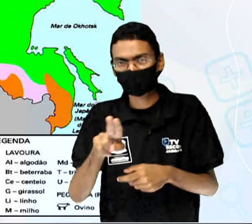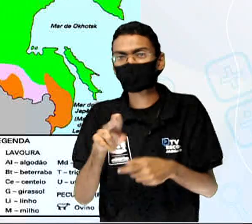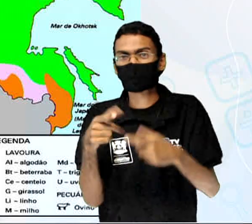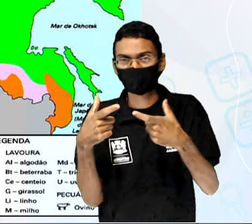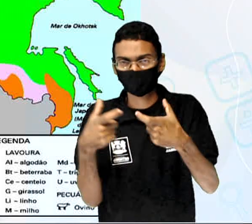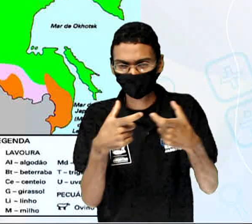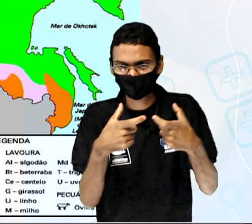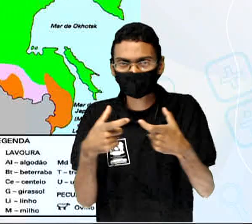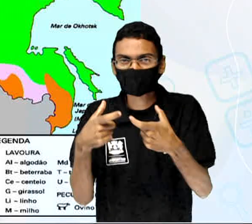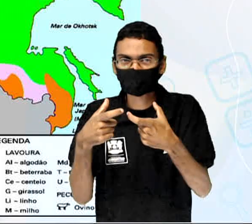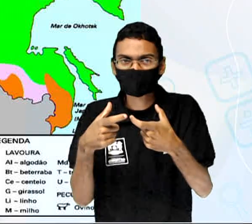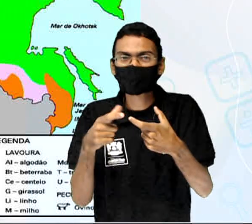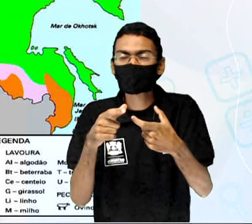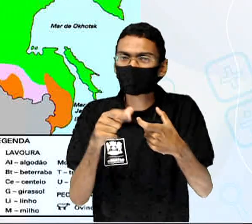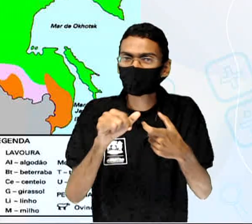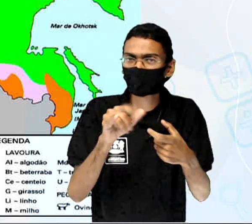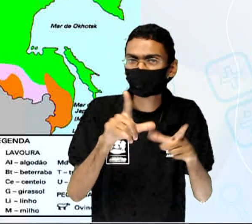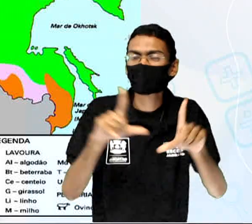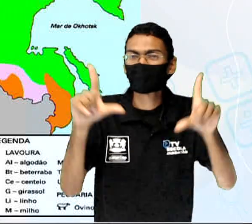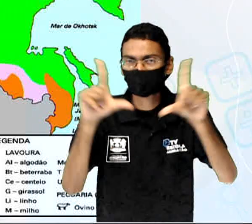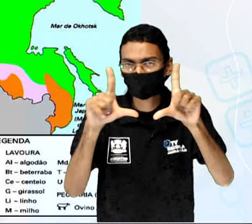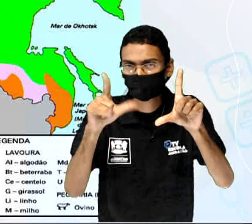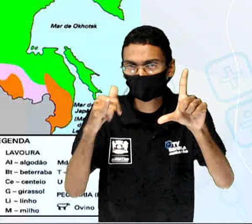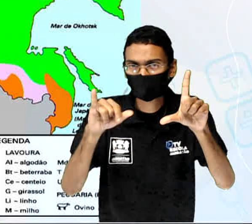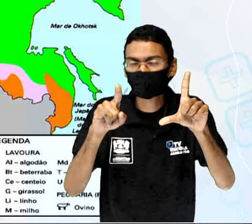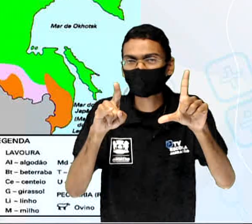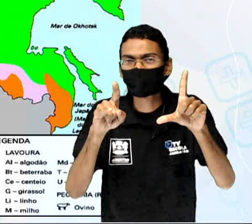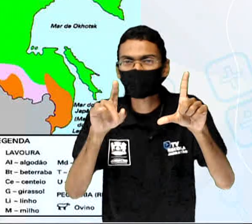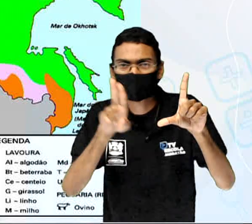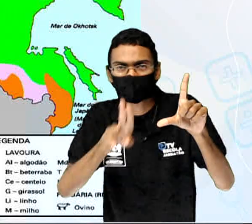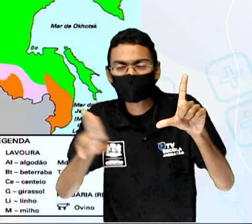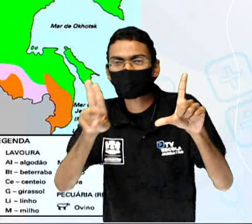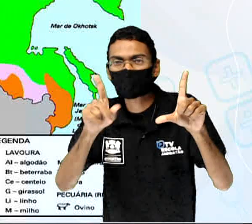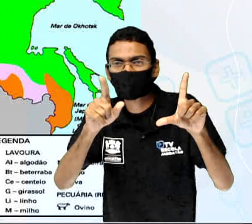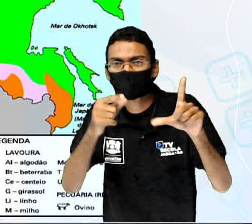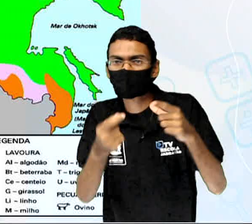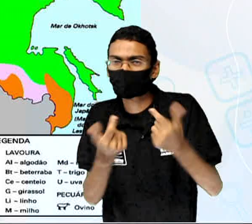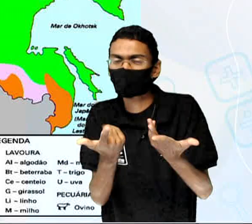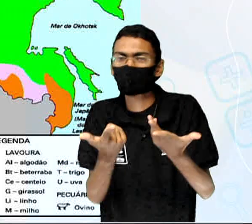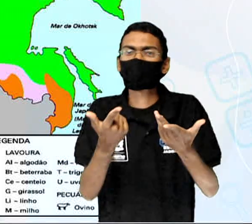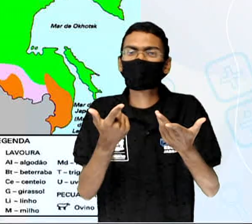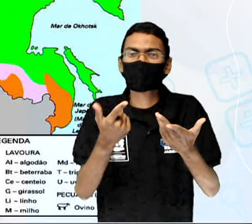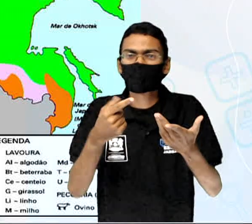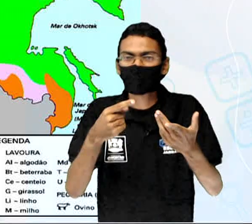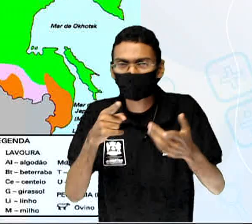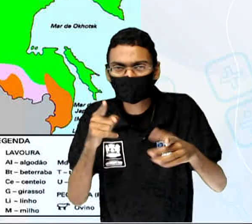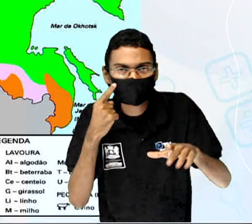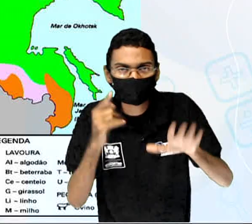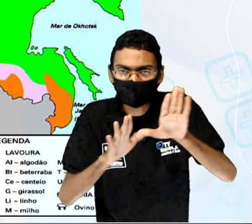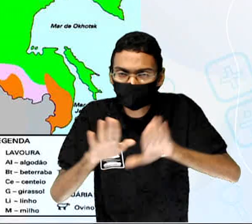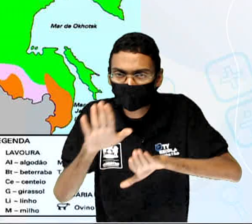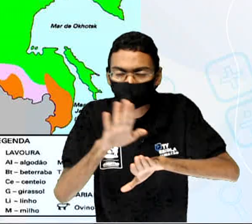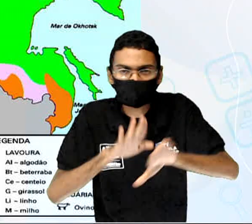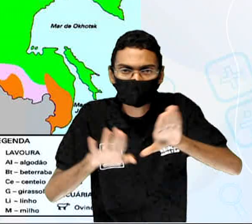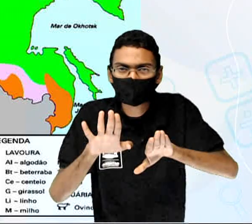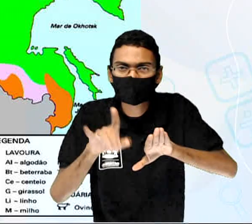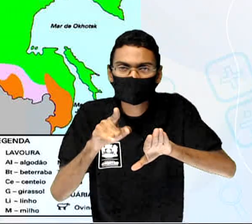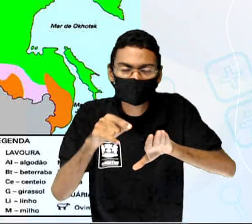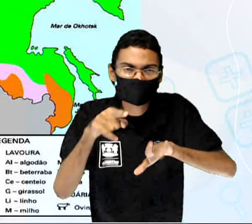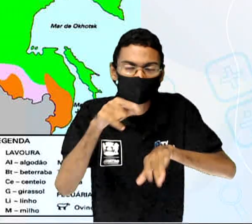essas observações com relação à formação vegetal e também a questão climática. Bom,